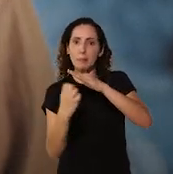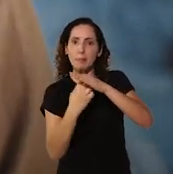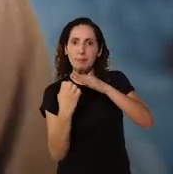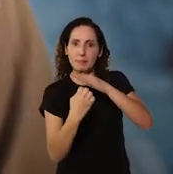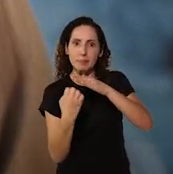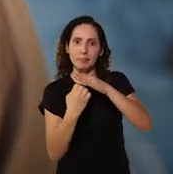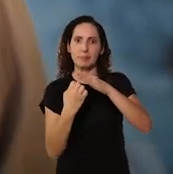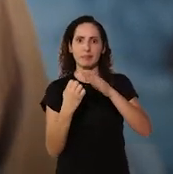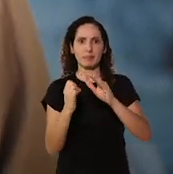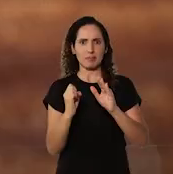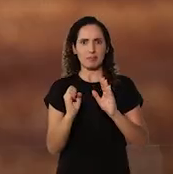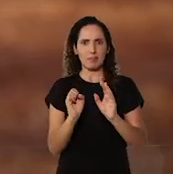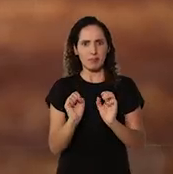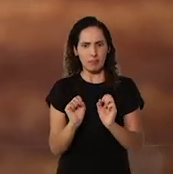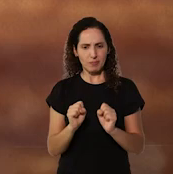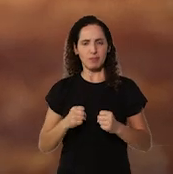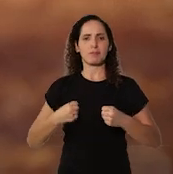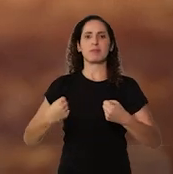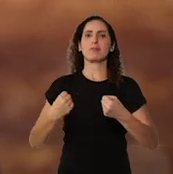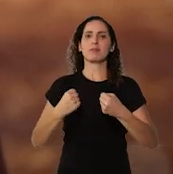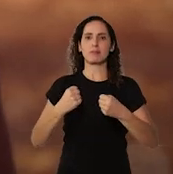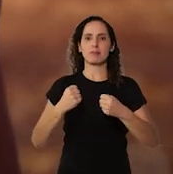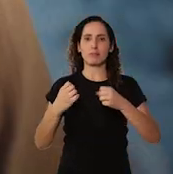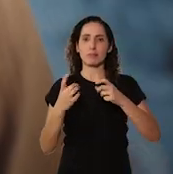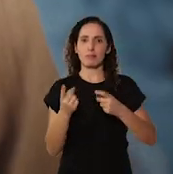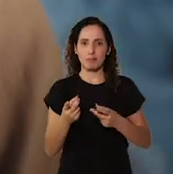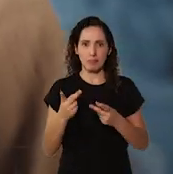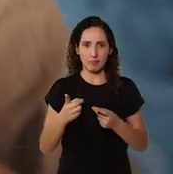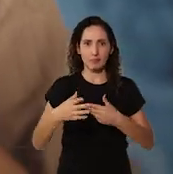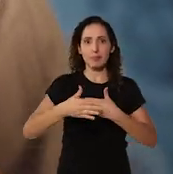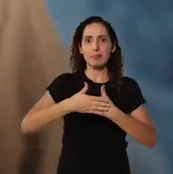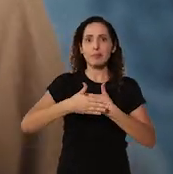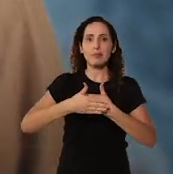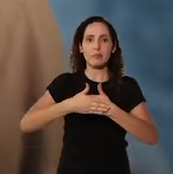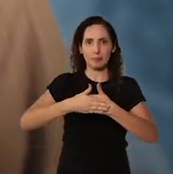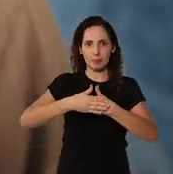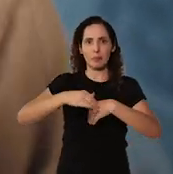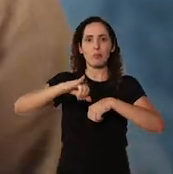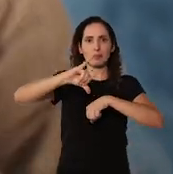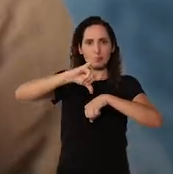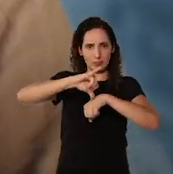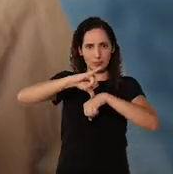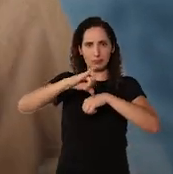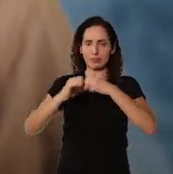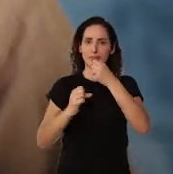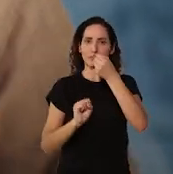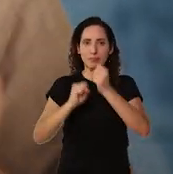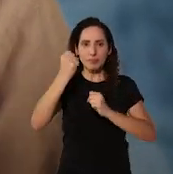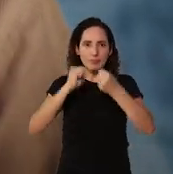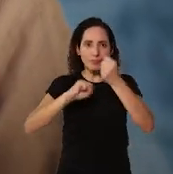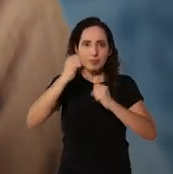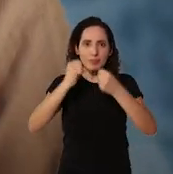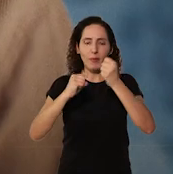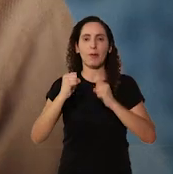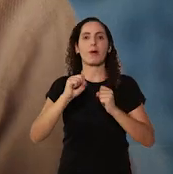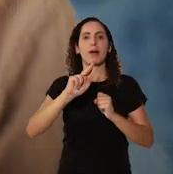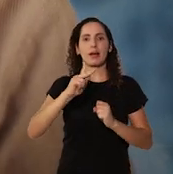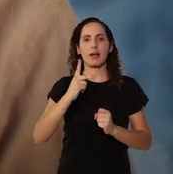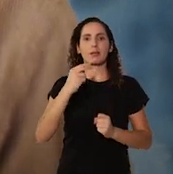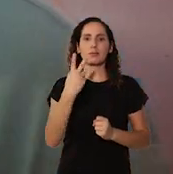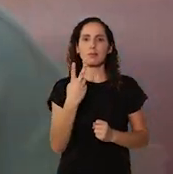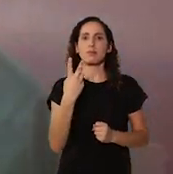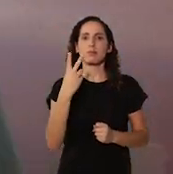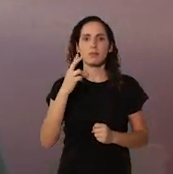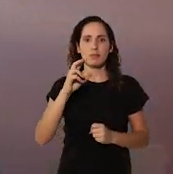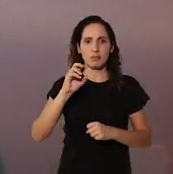e fortalecer o comércio. Rock é Ribeirão. Para Ribeirão ser um polo tecnológico e industrial do hidrogênio